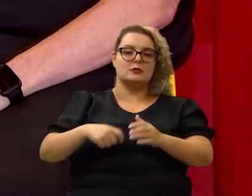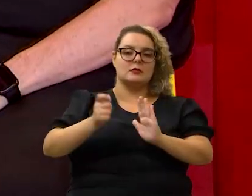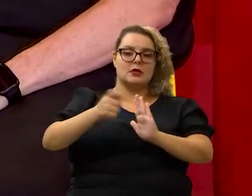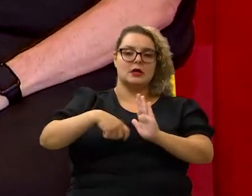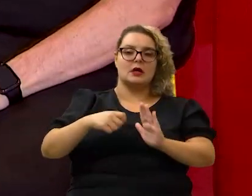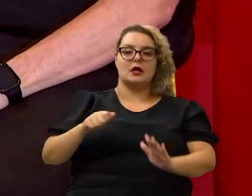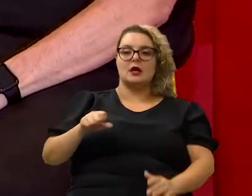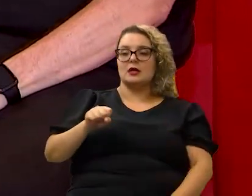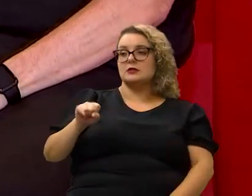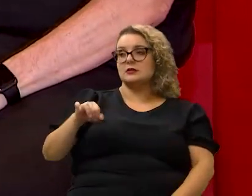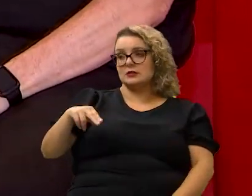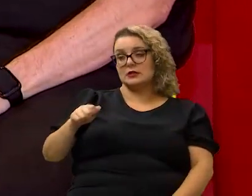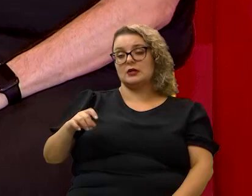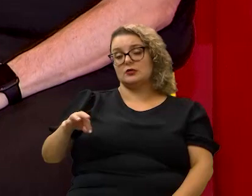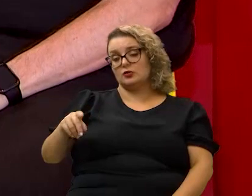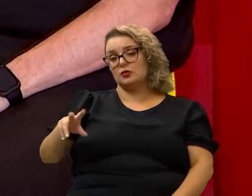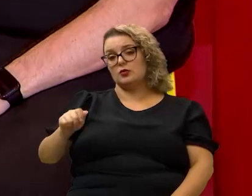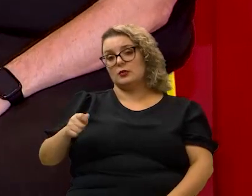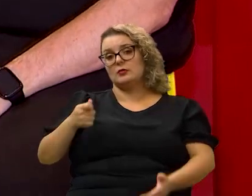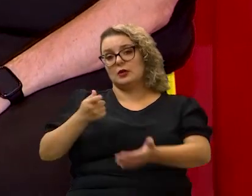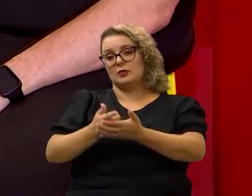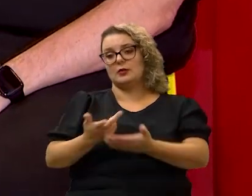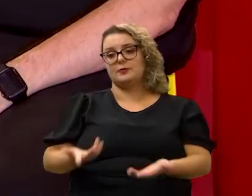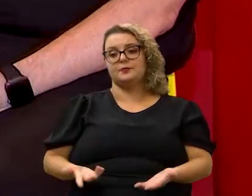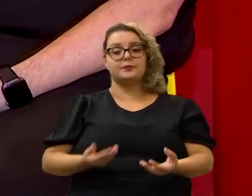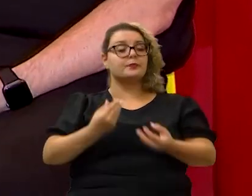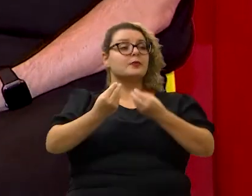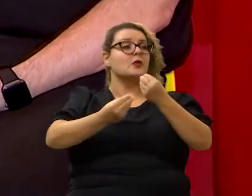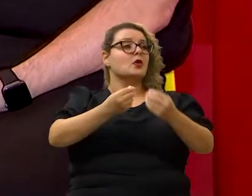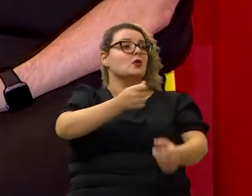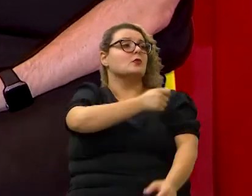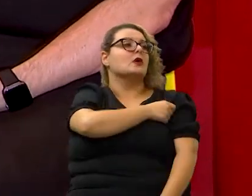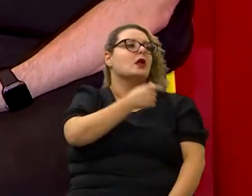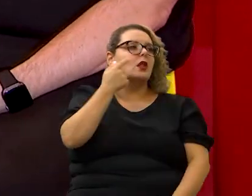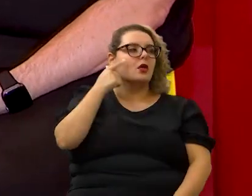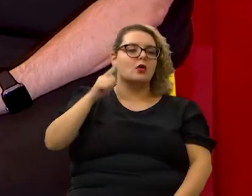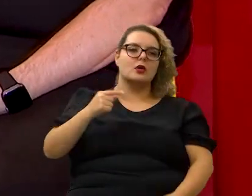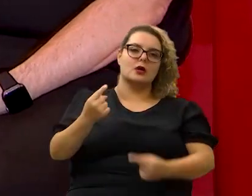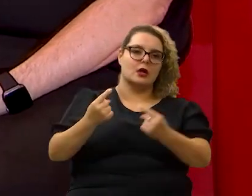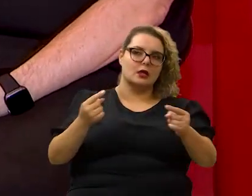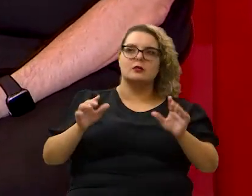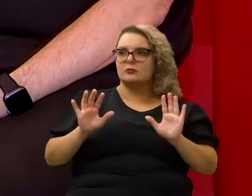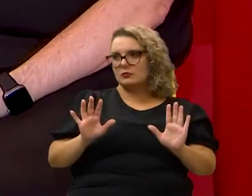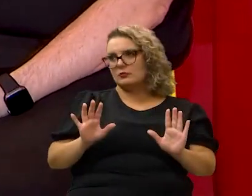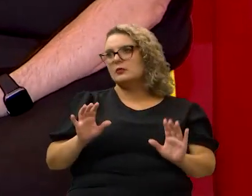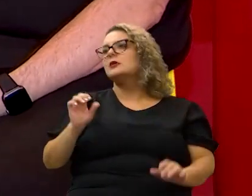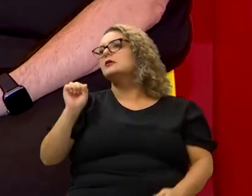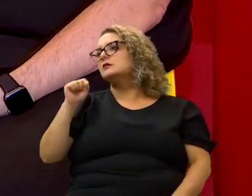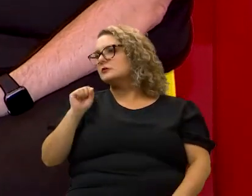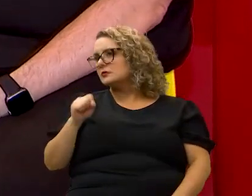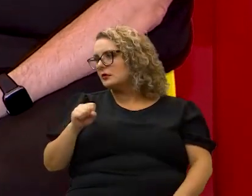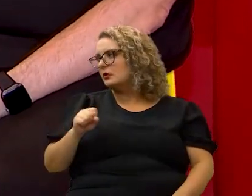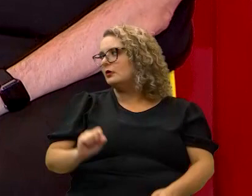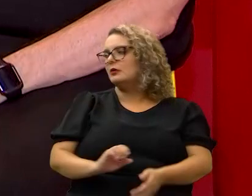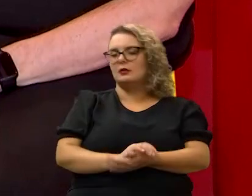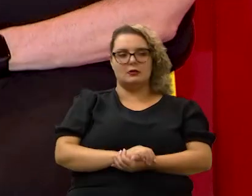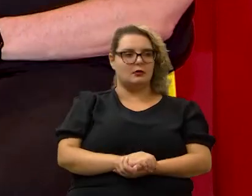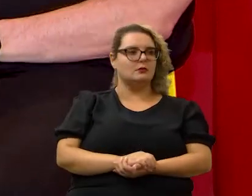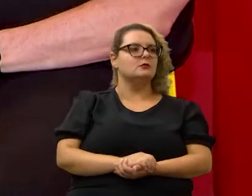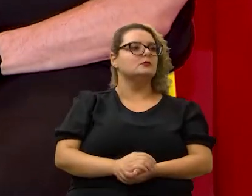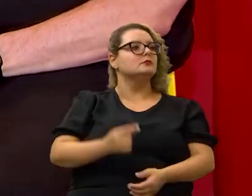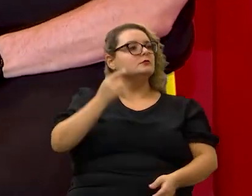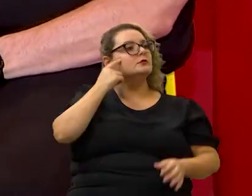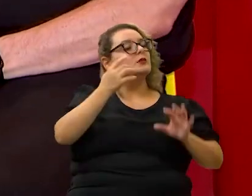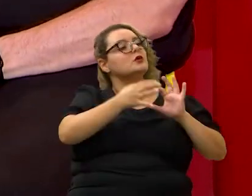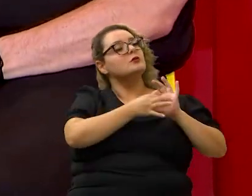assinatura. E como os alunos, não é, evidentemente, né, Sérgio, que cada caso é um caso. Mas assim, num